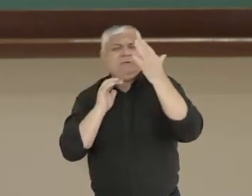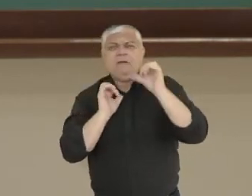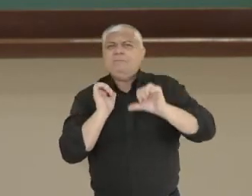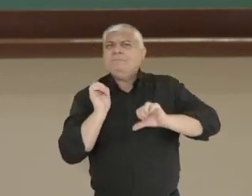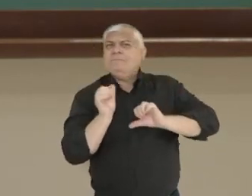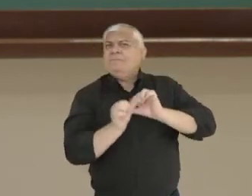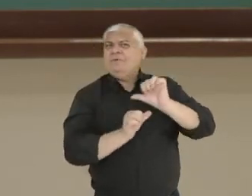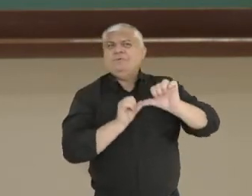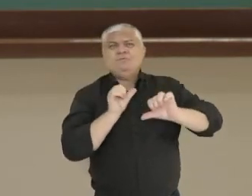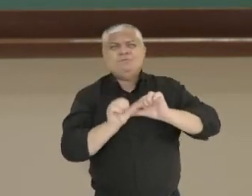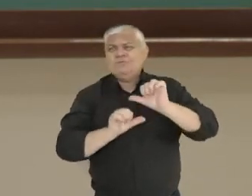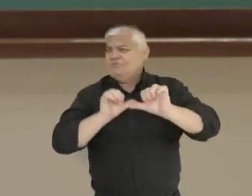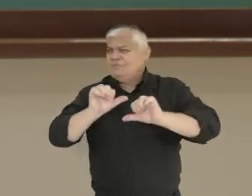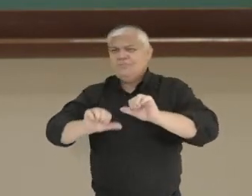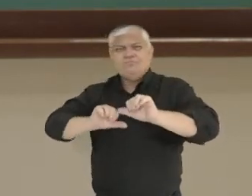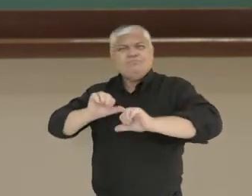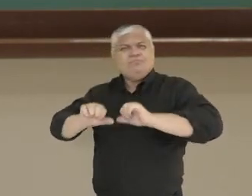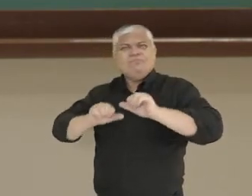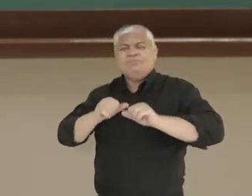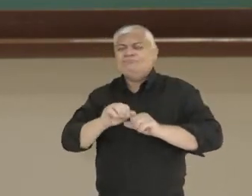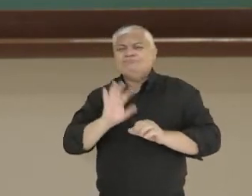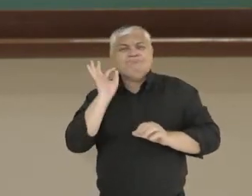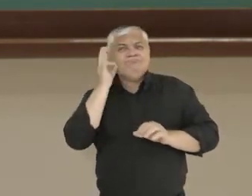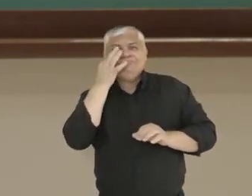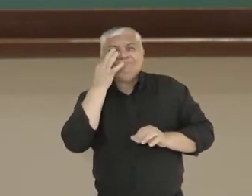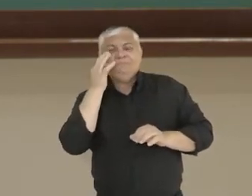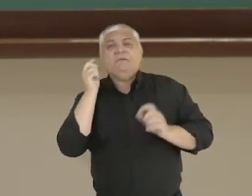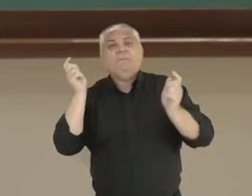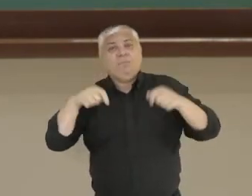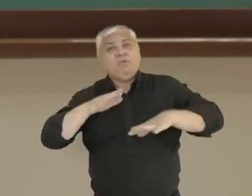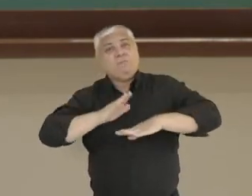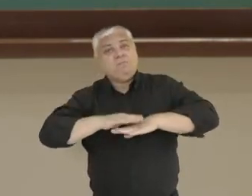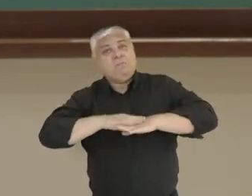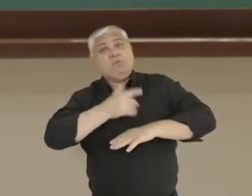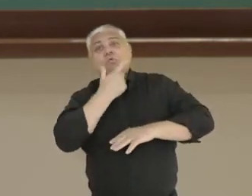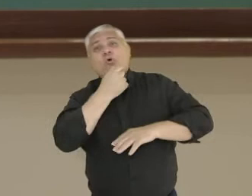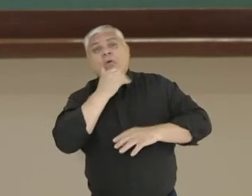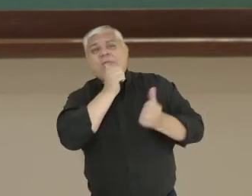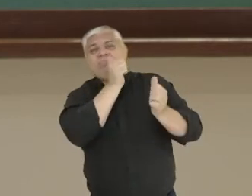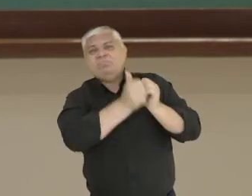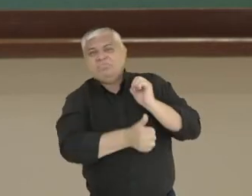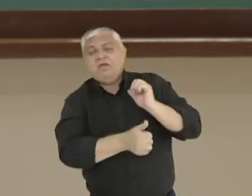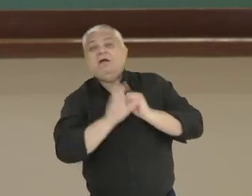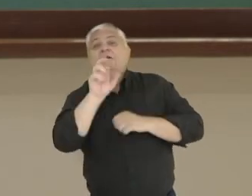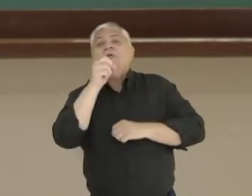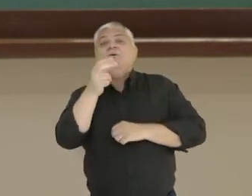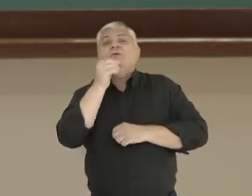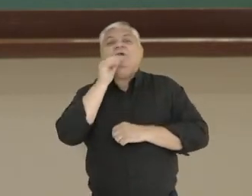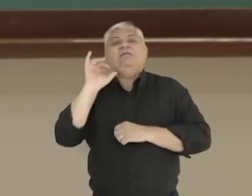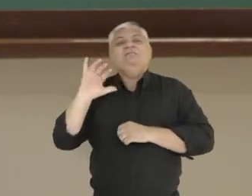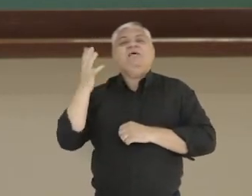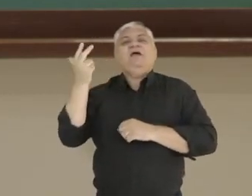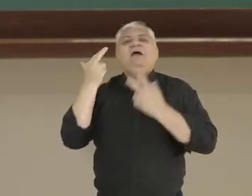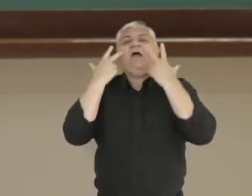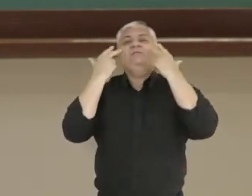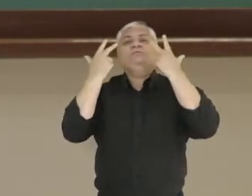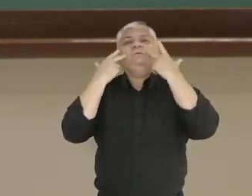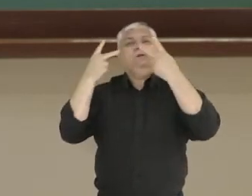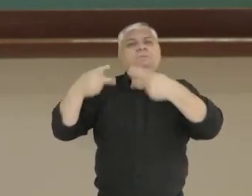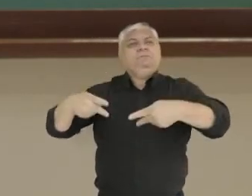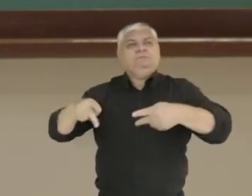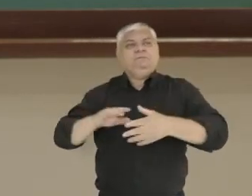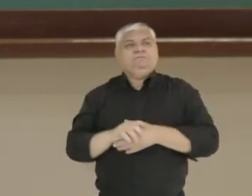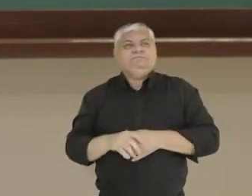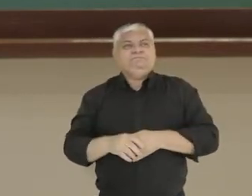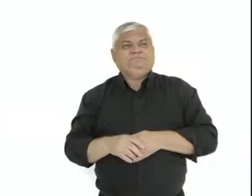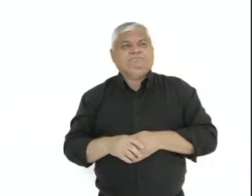sendo constantemente transformada, seja pela ação humana, mas também por fenômenos naturais. Essa imagem